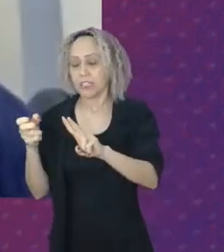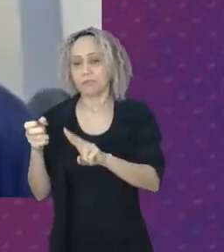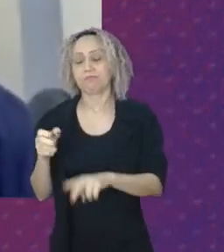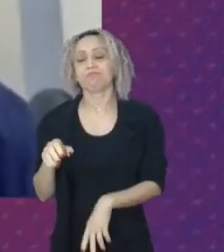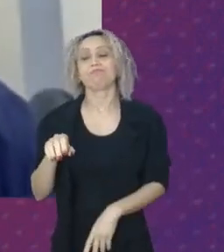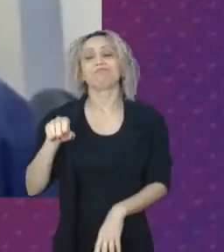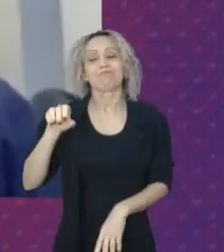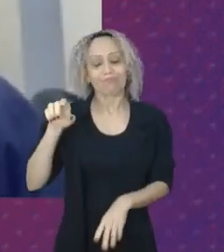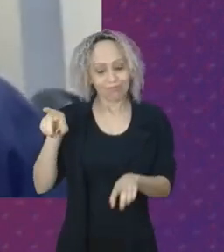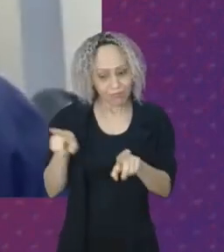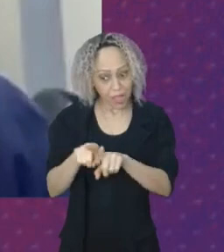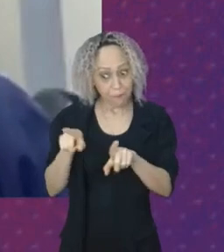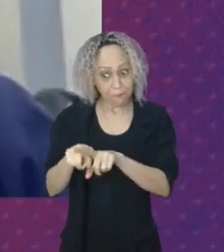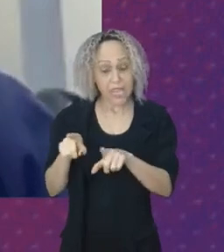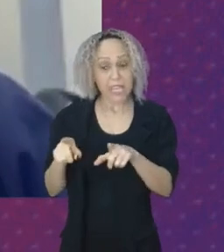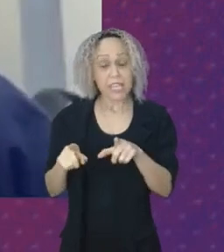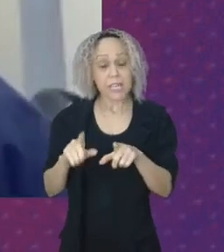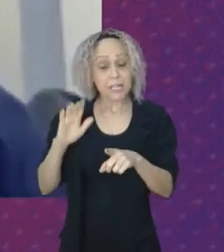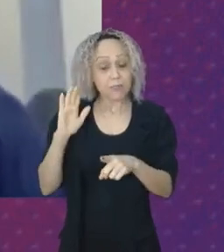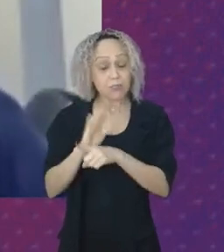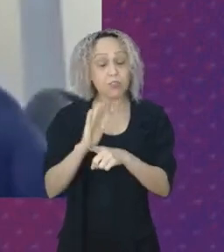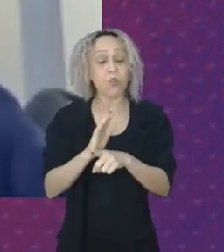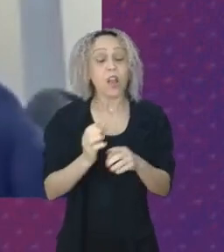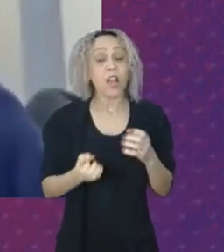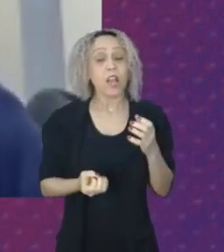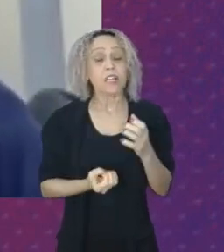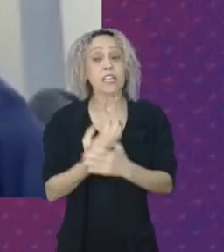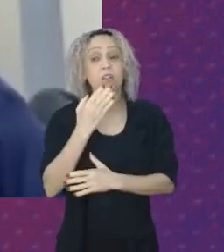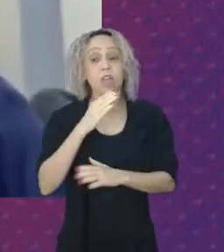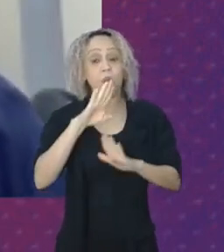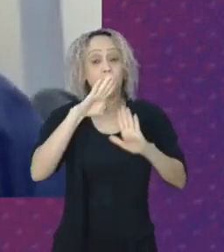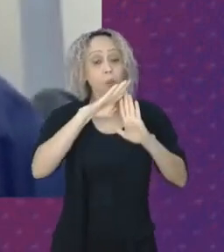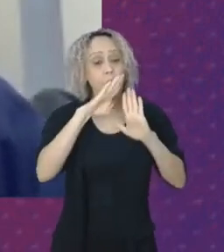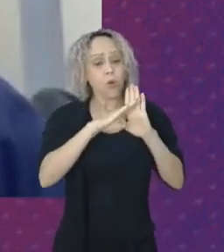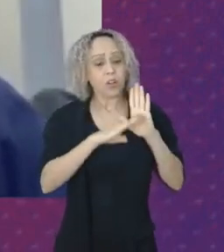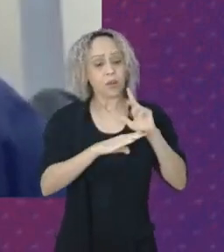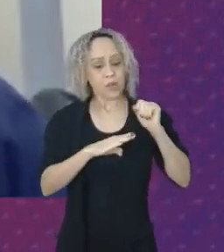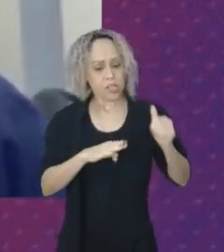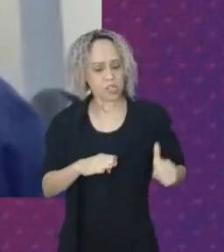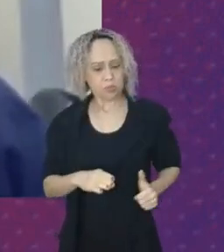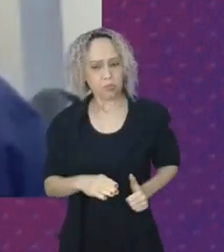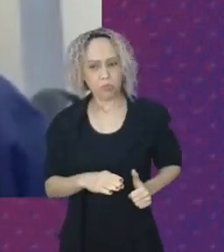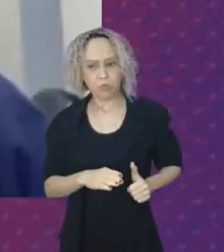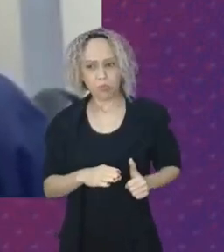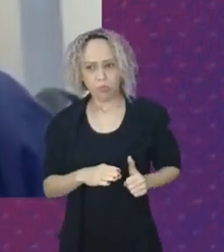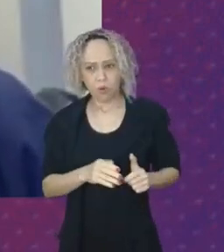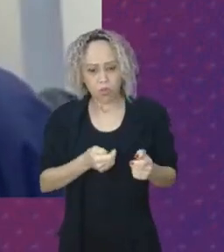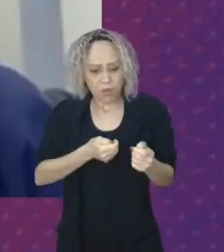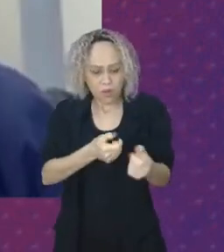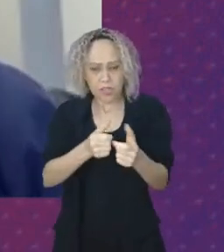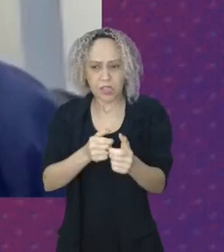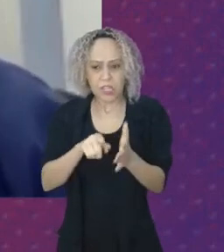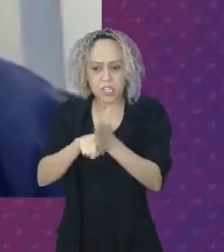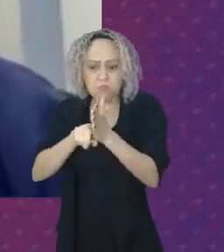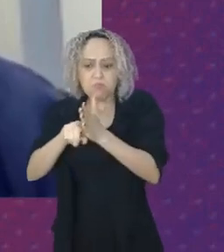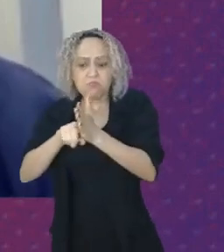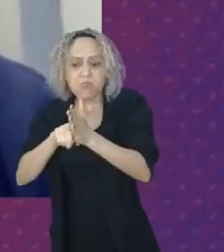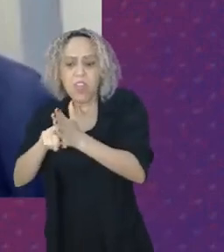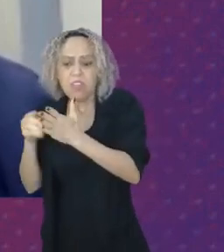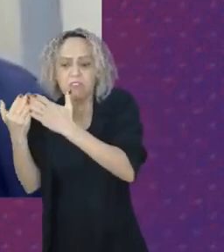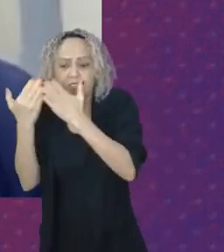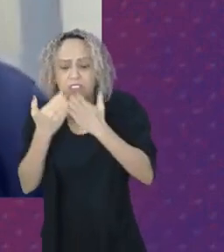programa de concessão de bolsas de pesquisa para estudantes negros, indígenas, estudantes